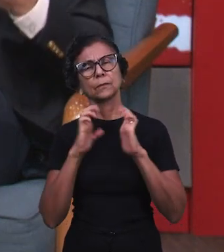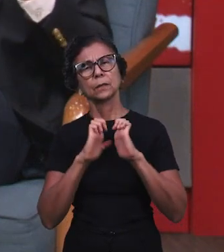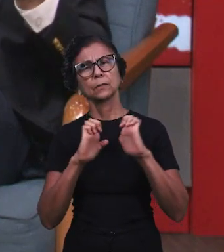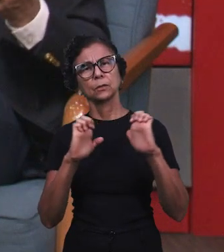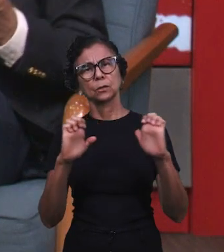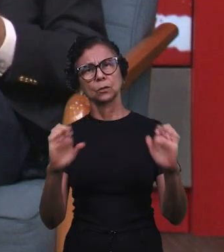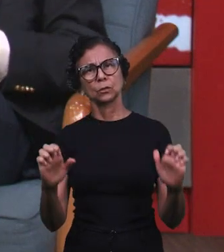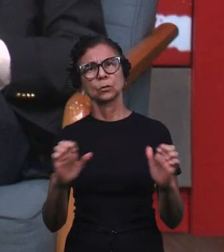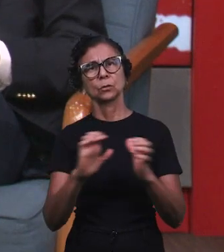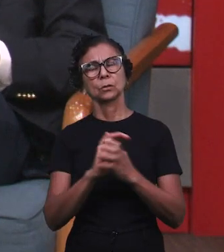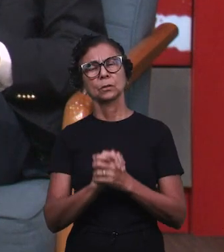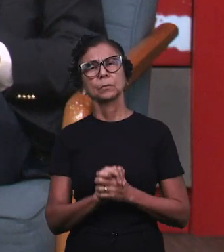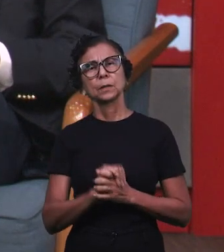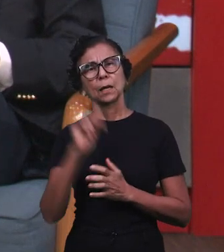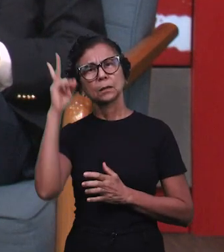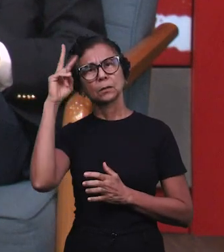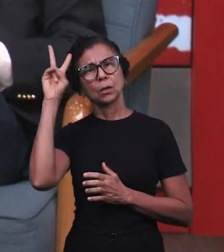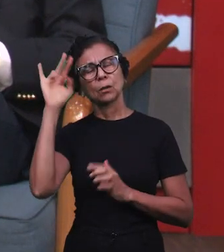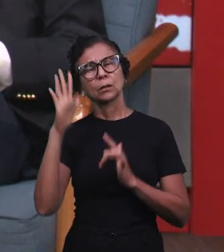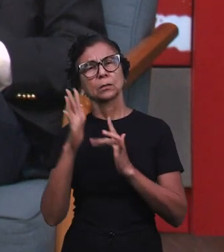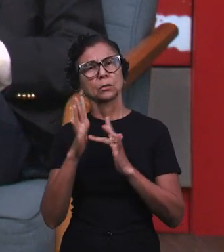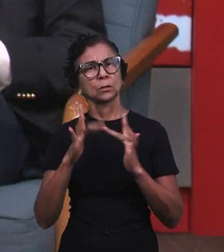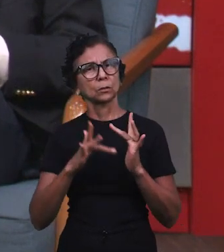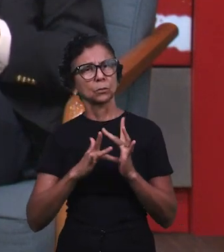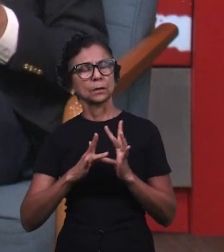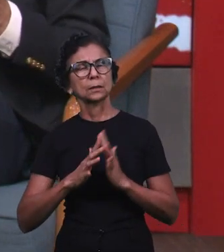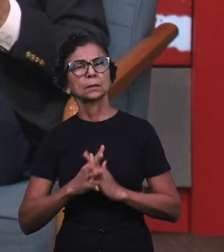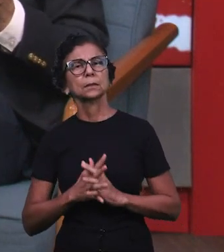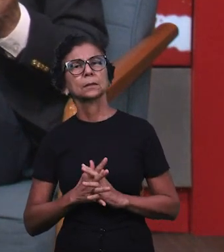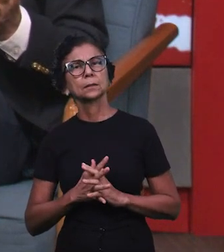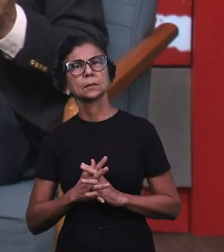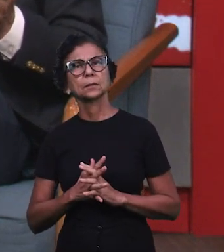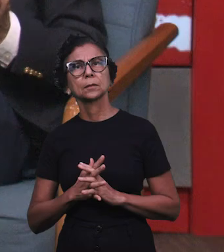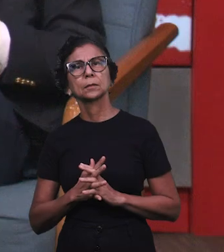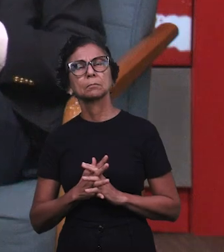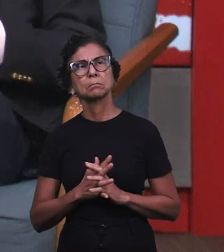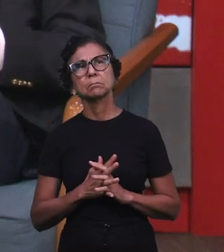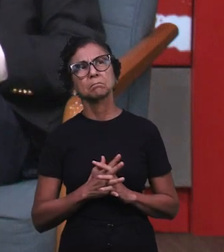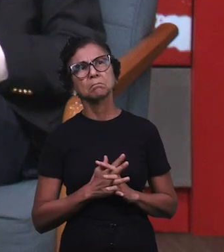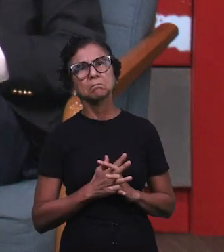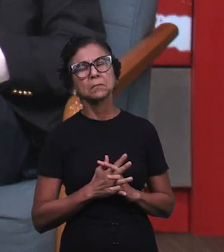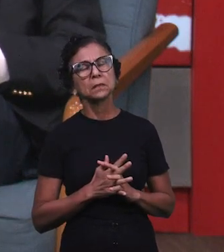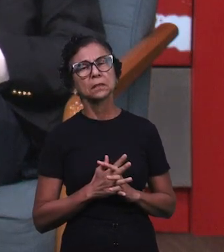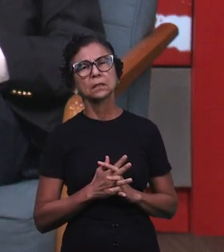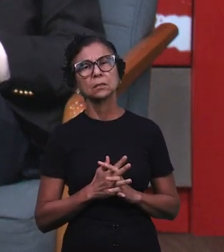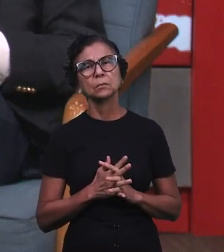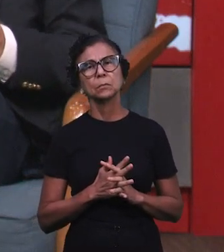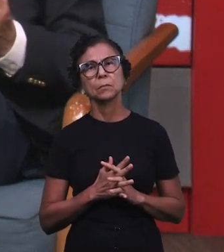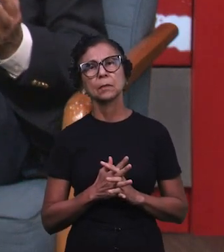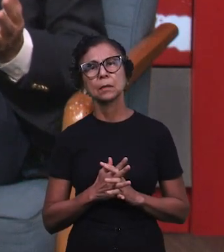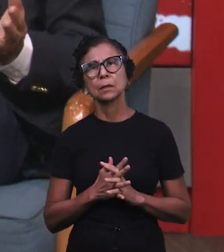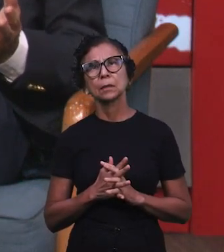a biografia de Jesus, mesmo em linguagem um pouquinho